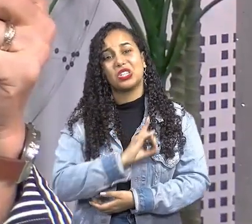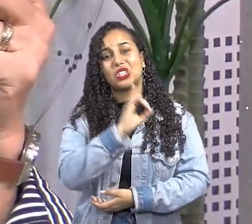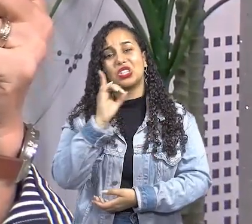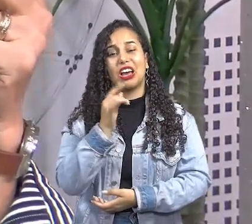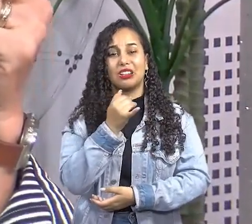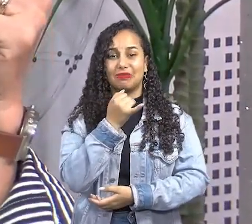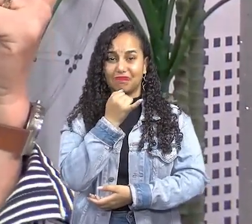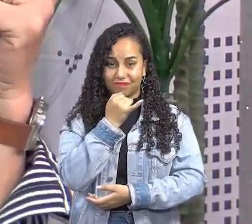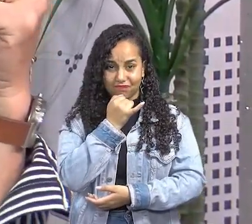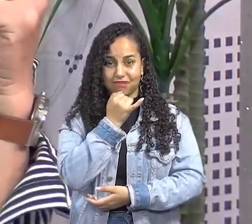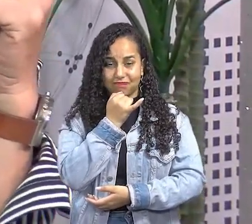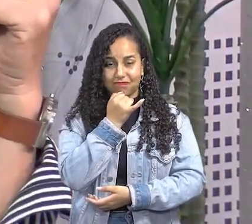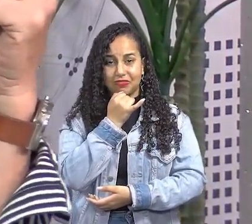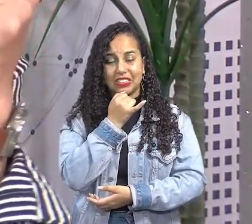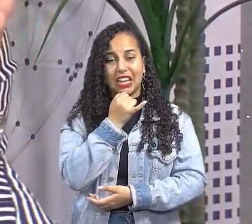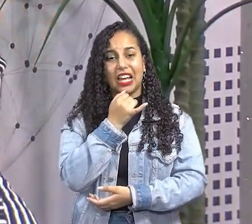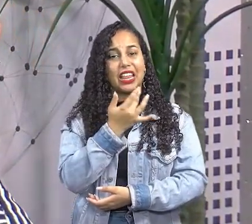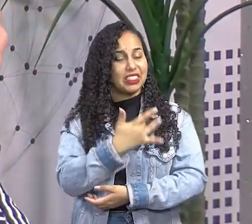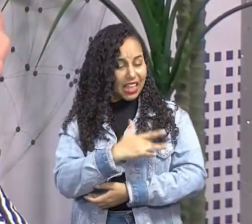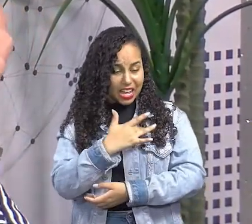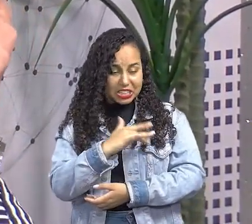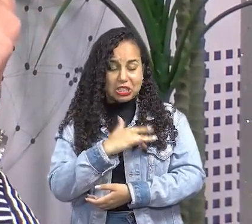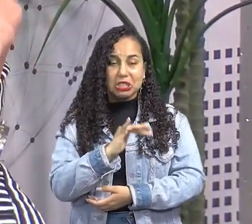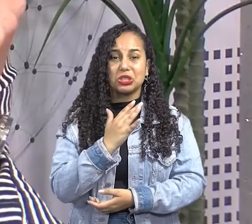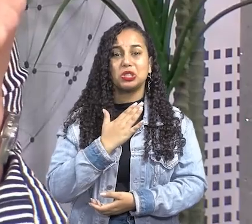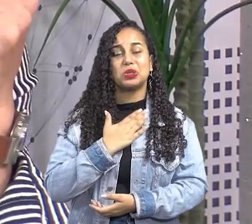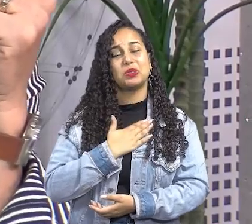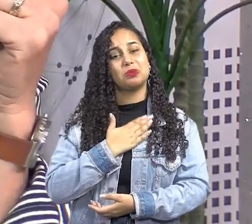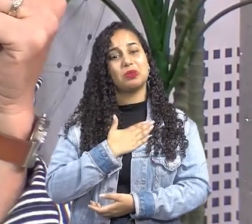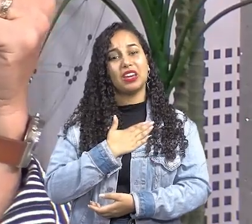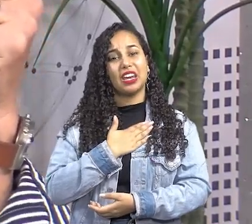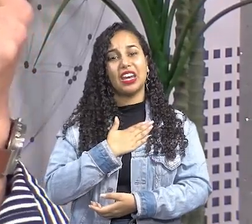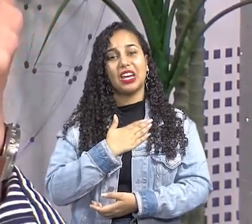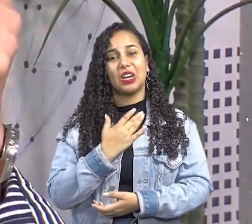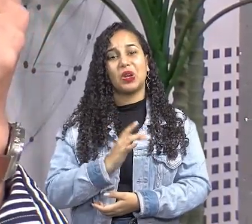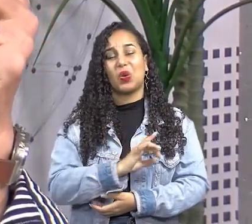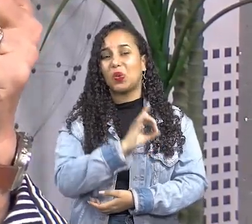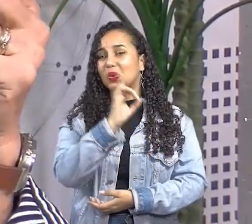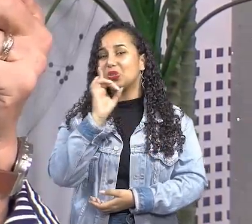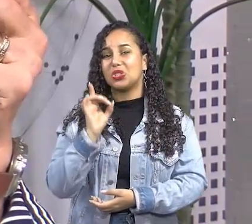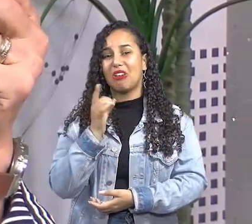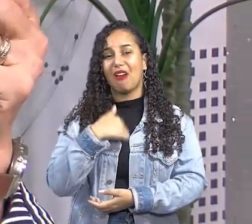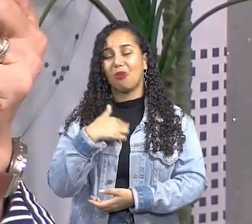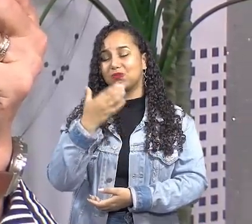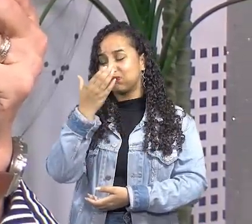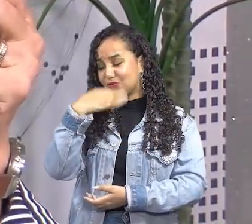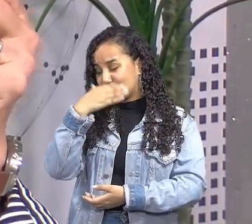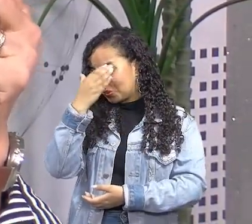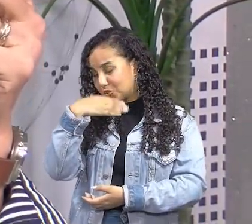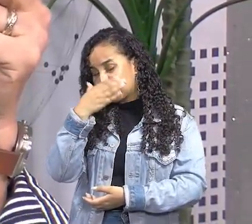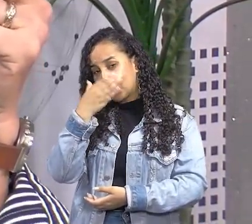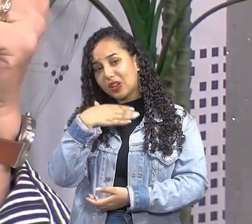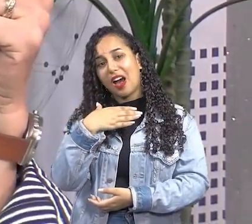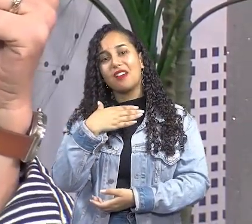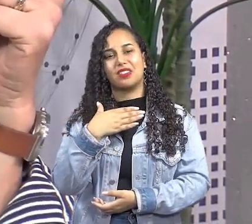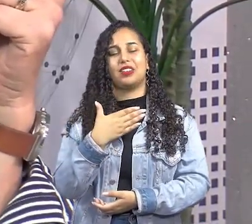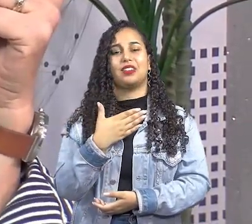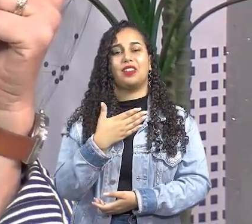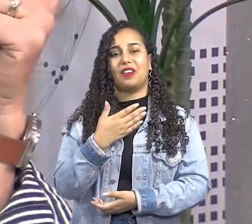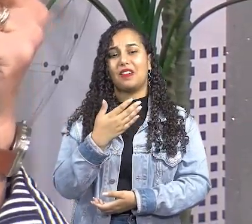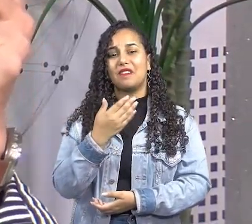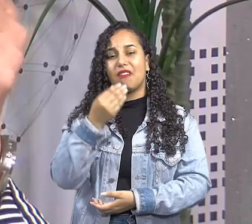decepções? O que seria de mim em dias em que eu chorava, em que